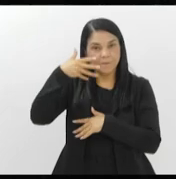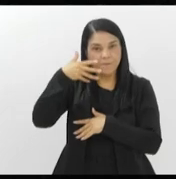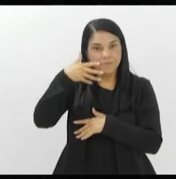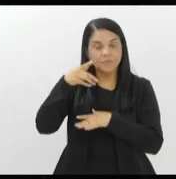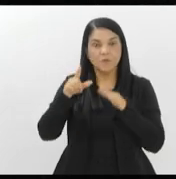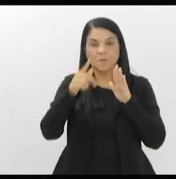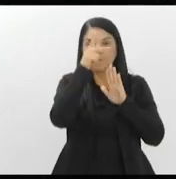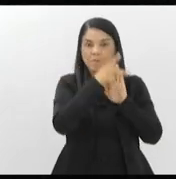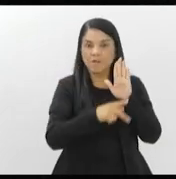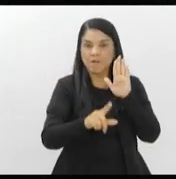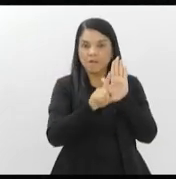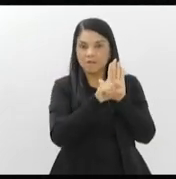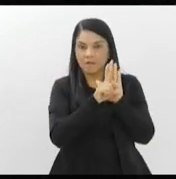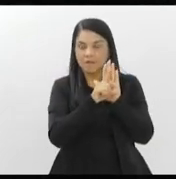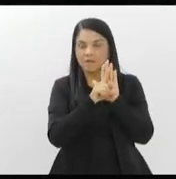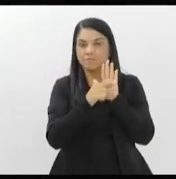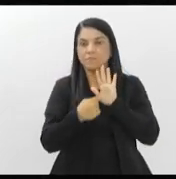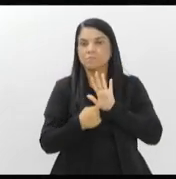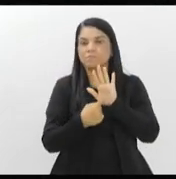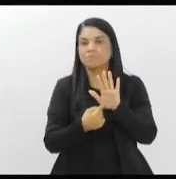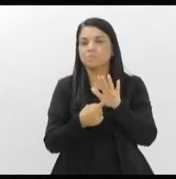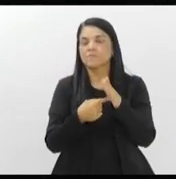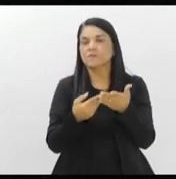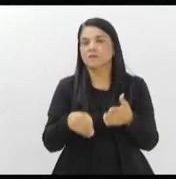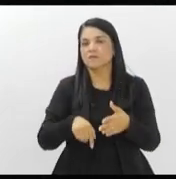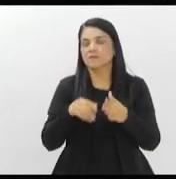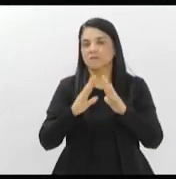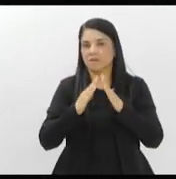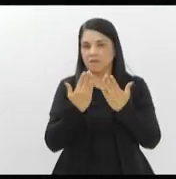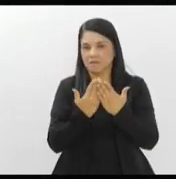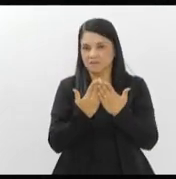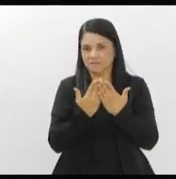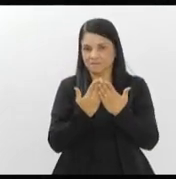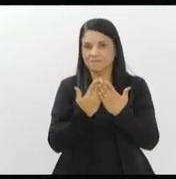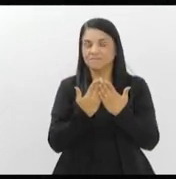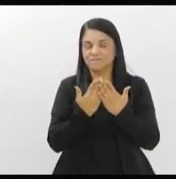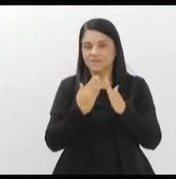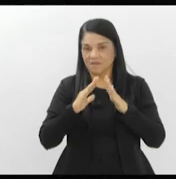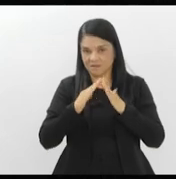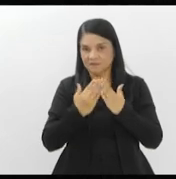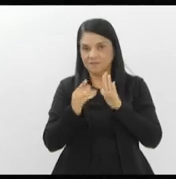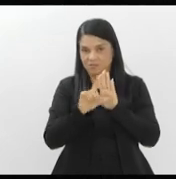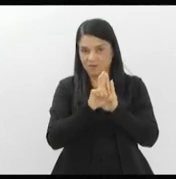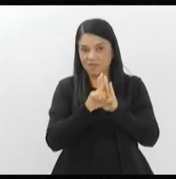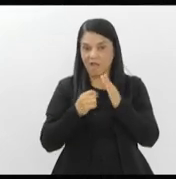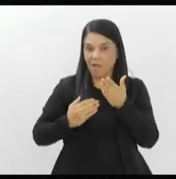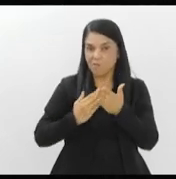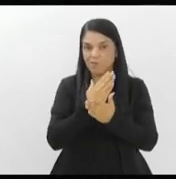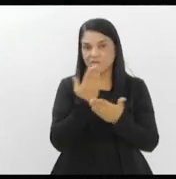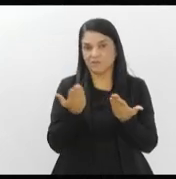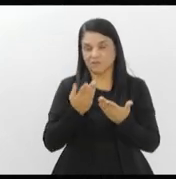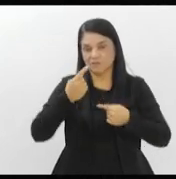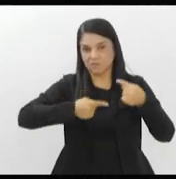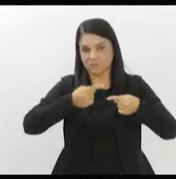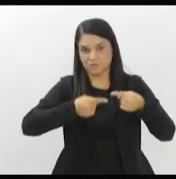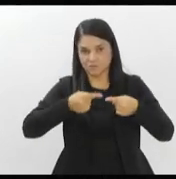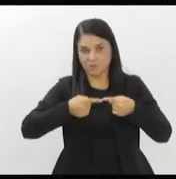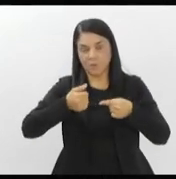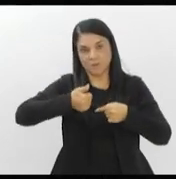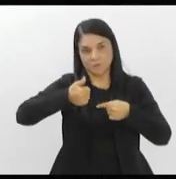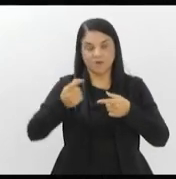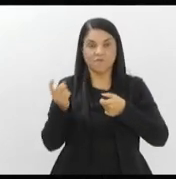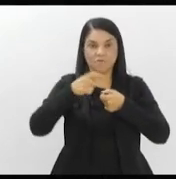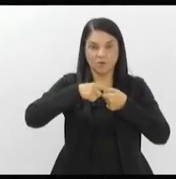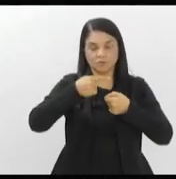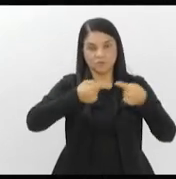projeto de lei que apresentei nessa casa, hoje foi aprovado em primeira discussão e retorna em segunda, que